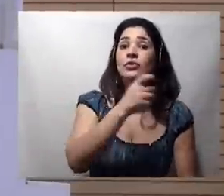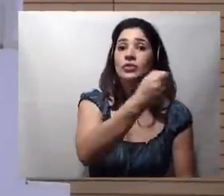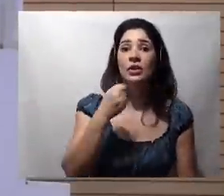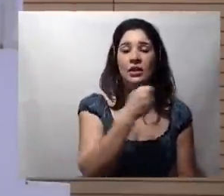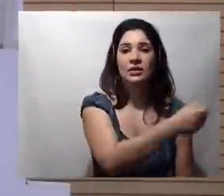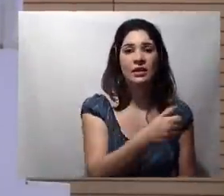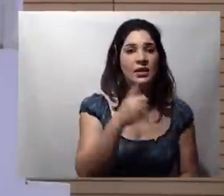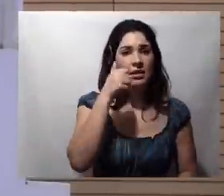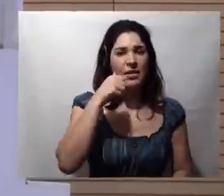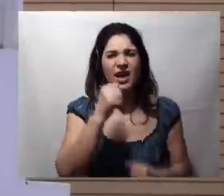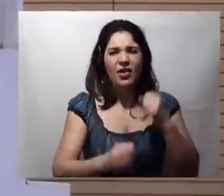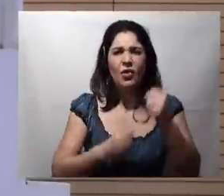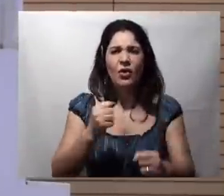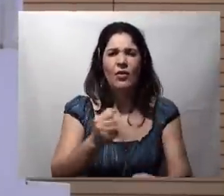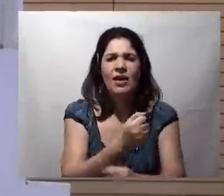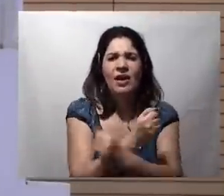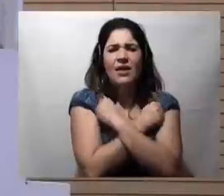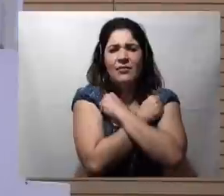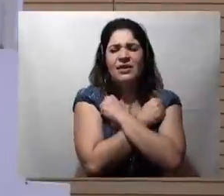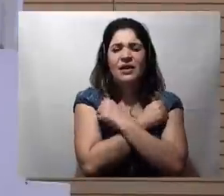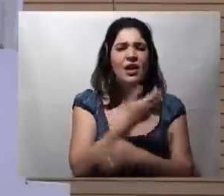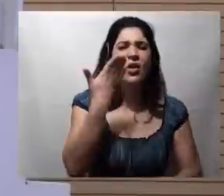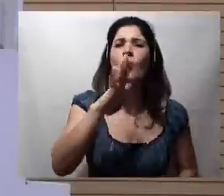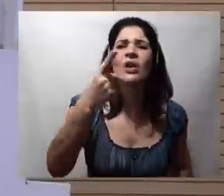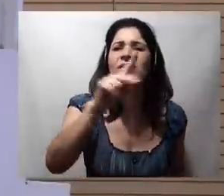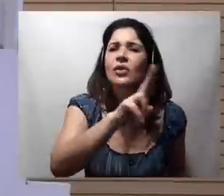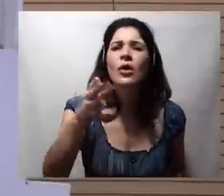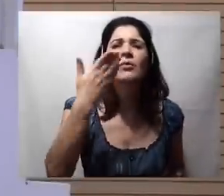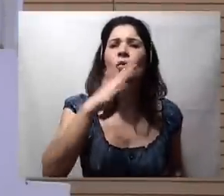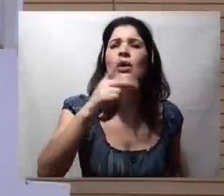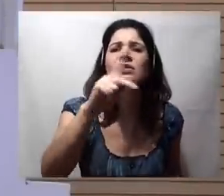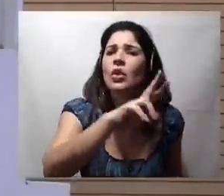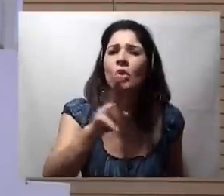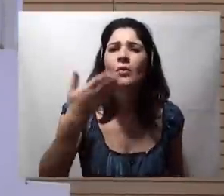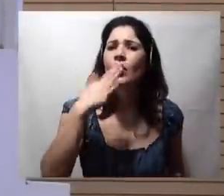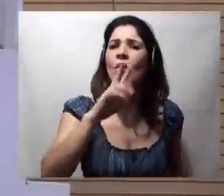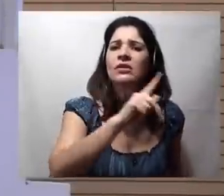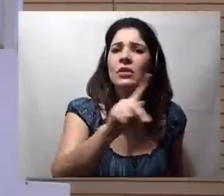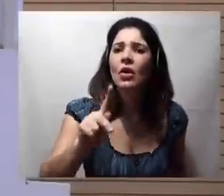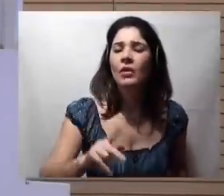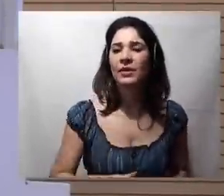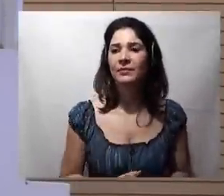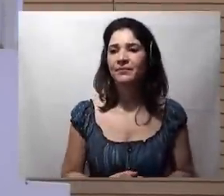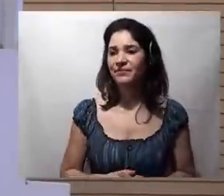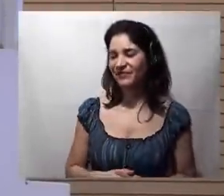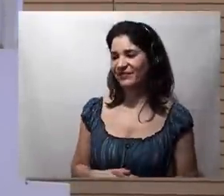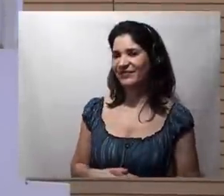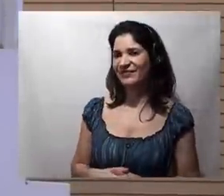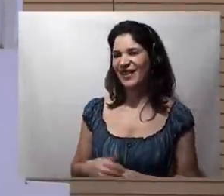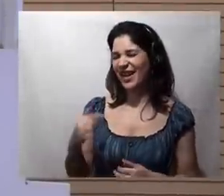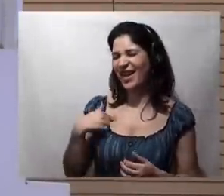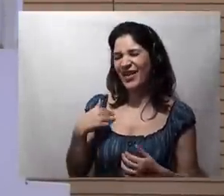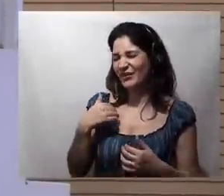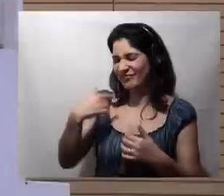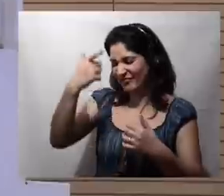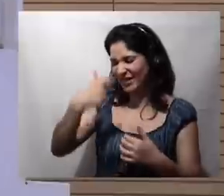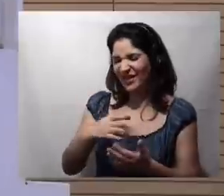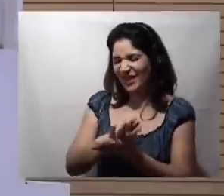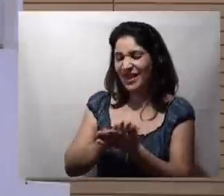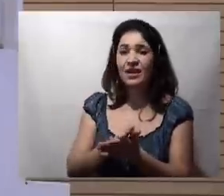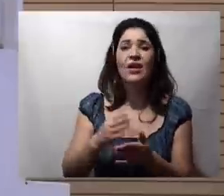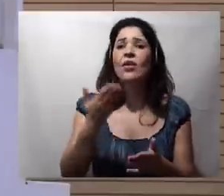e aí rafael correndo atrás de mim dizendo quem é o senhor quem é o senhor que o senhor a ver com ninguém amanhã